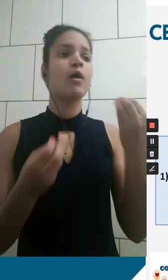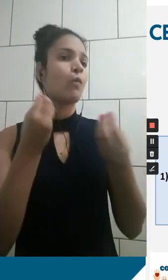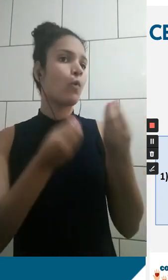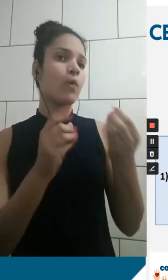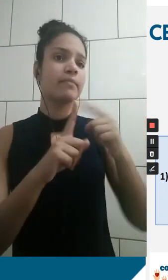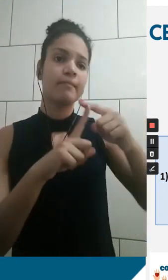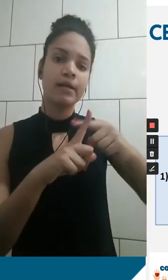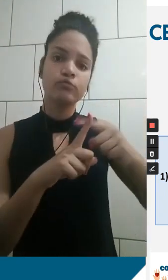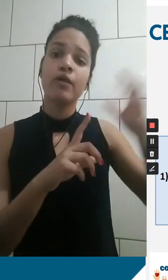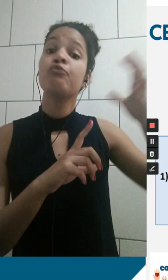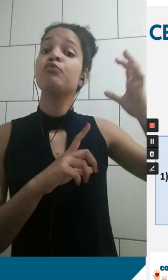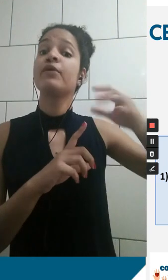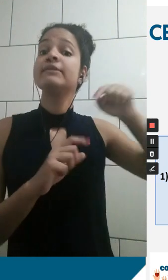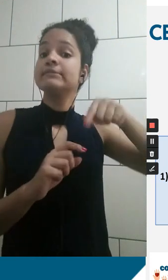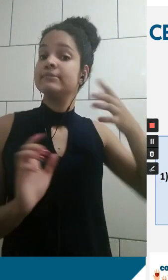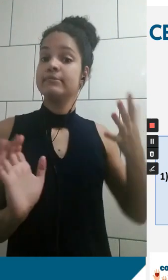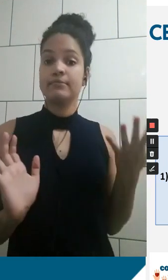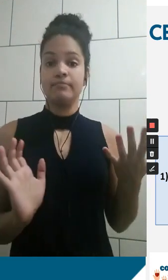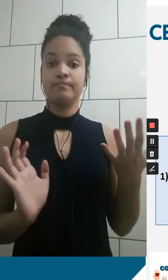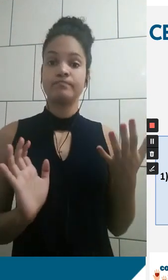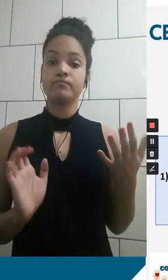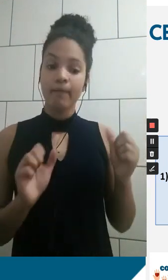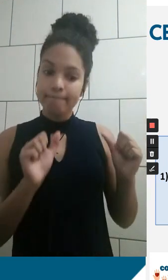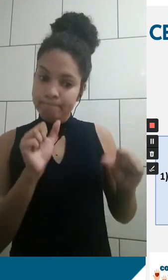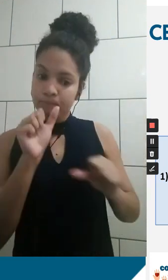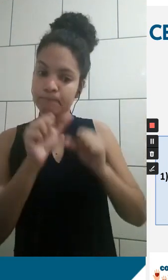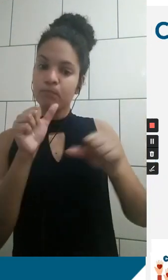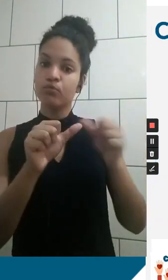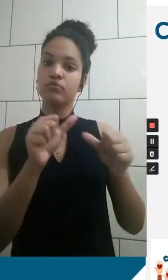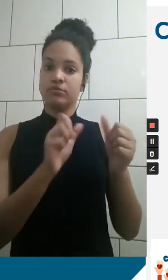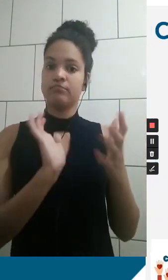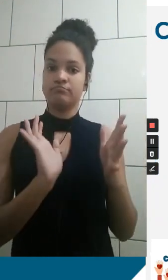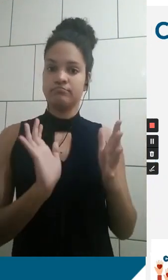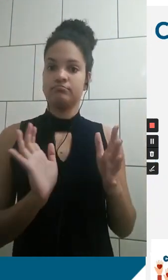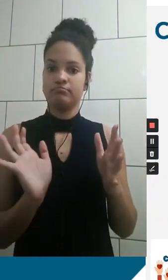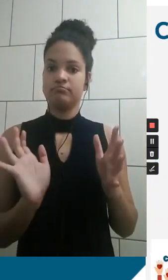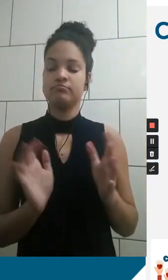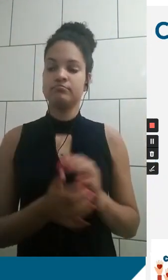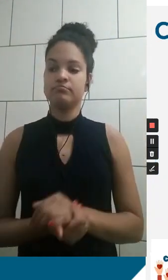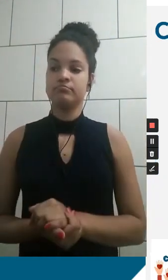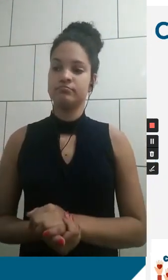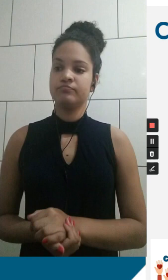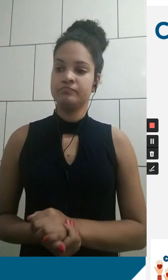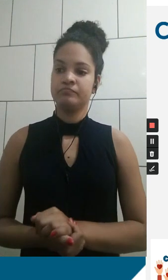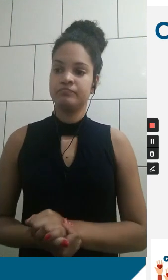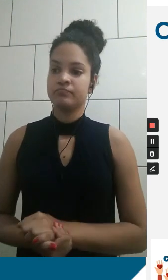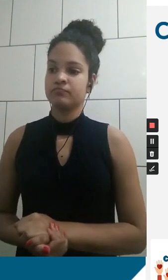alteram as funções enzimáticas. Bom, eu gostaria de